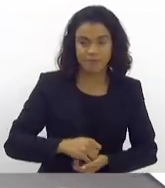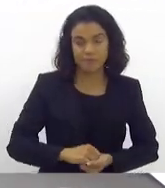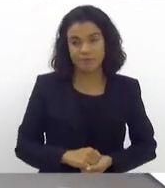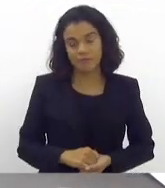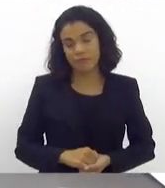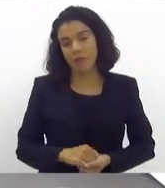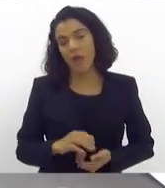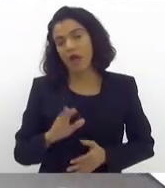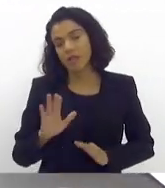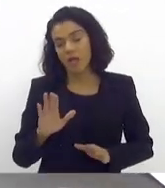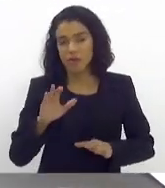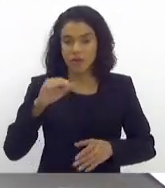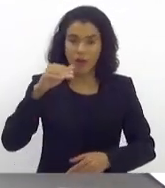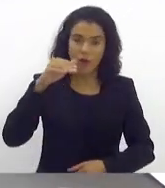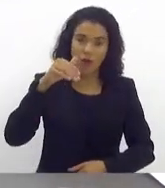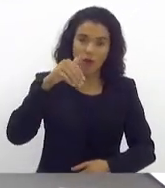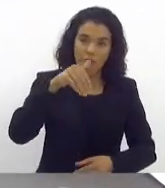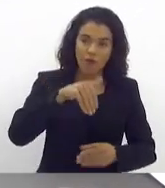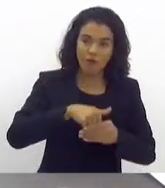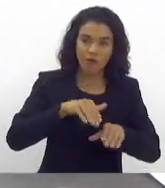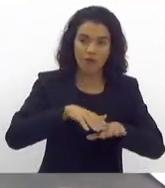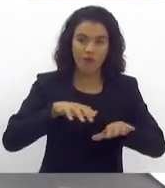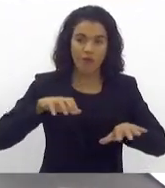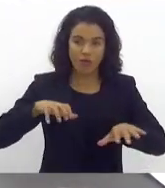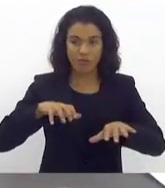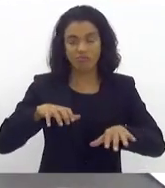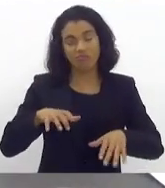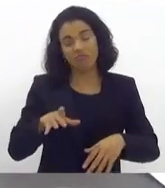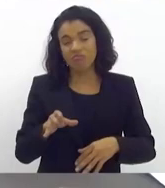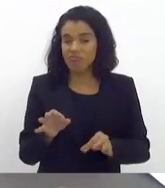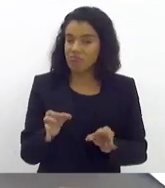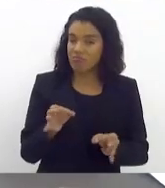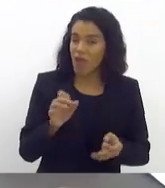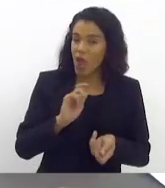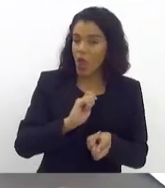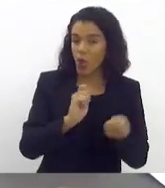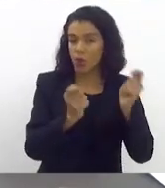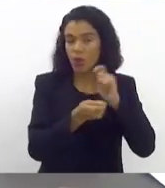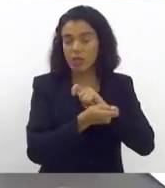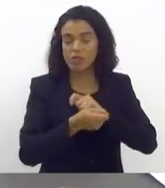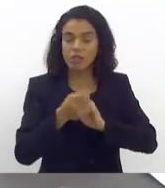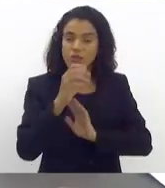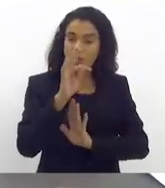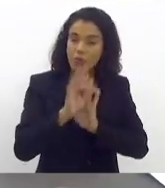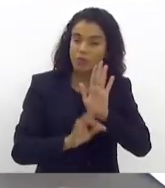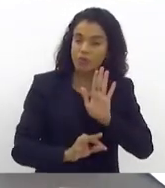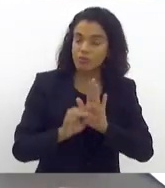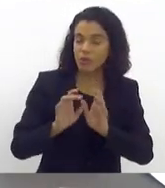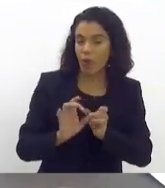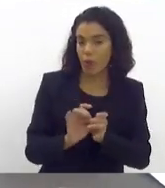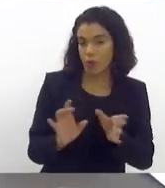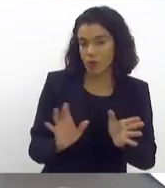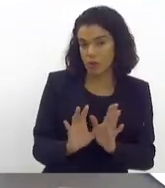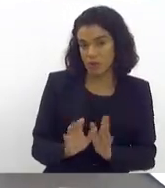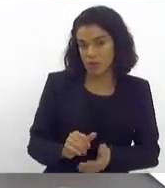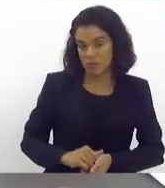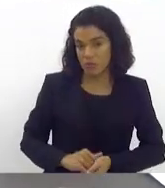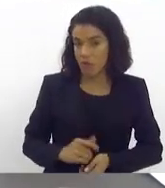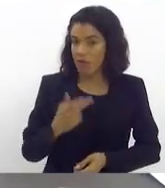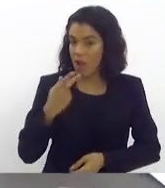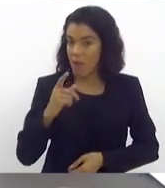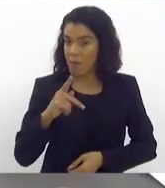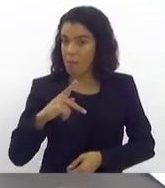Bem, então, um voto divergente aqui do deputado Carlos Mink. No fundo, eu transformo em autorizativo esse ponto. Diz,